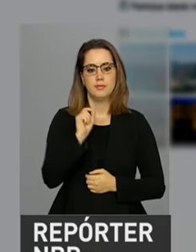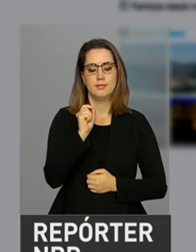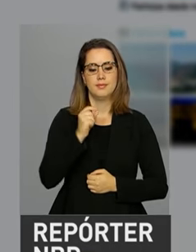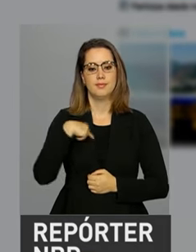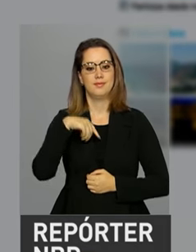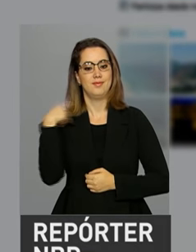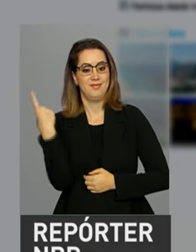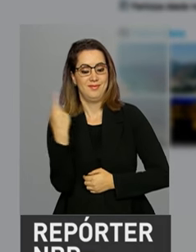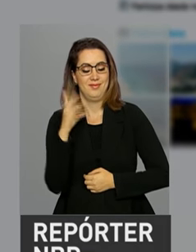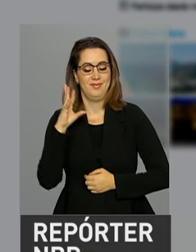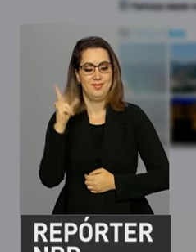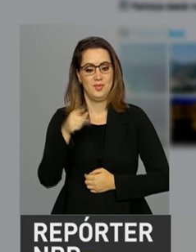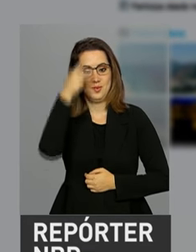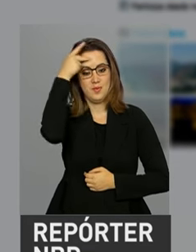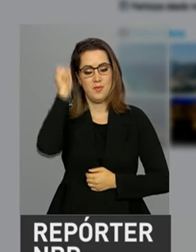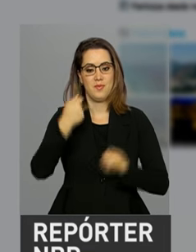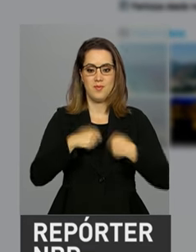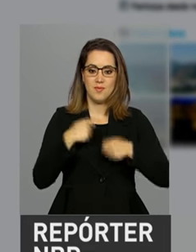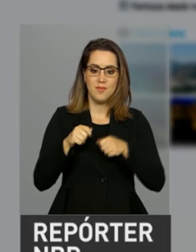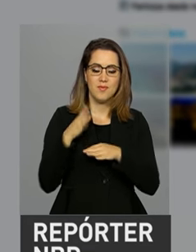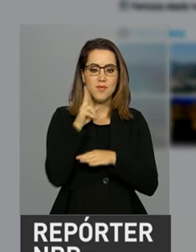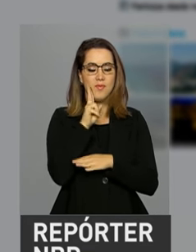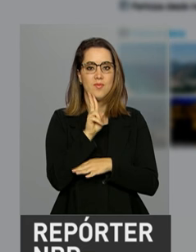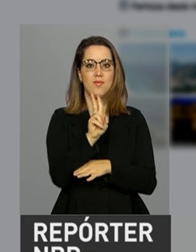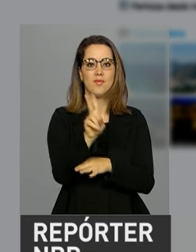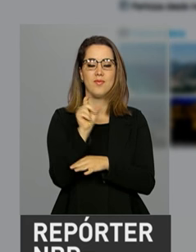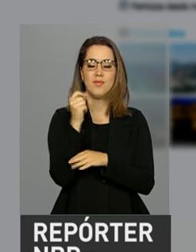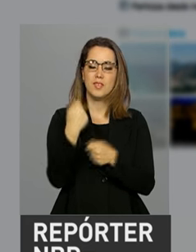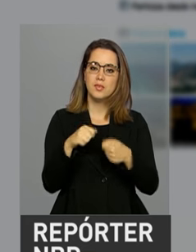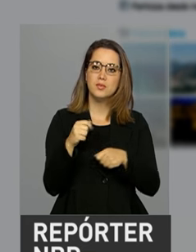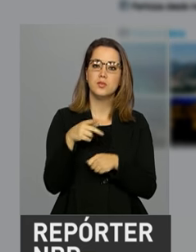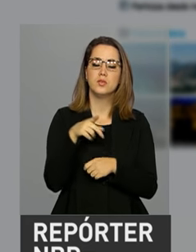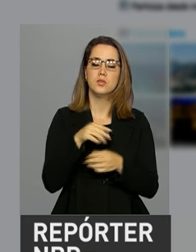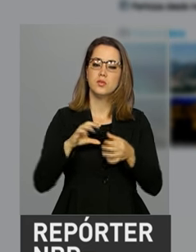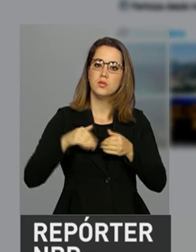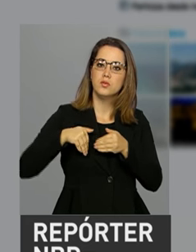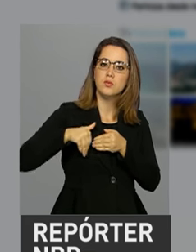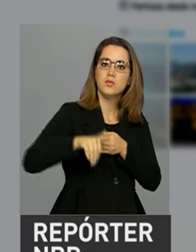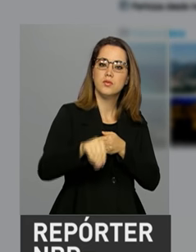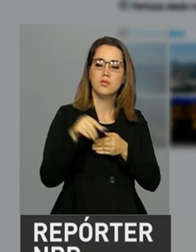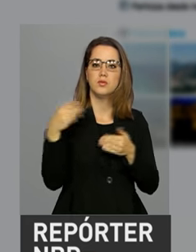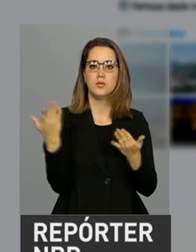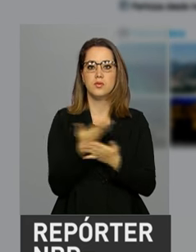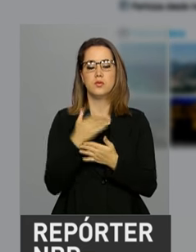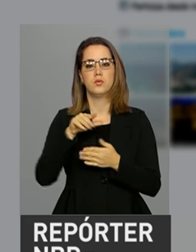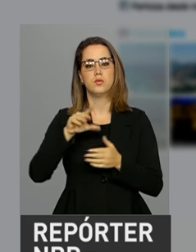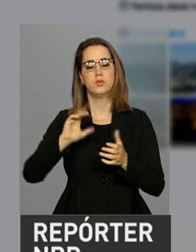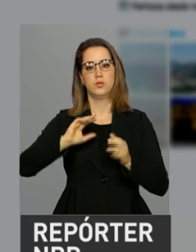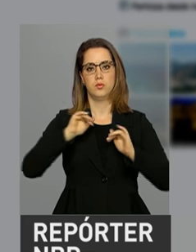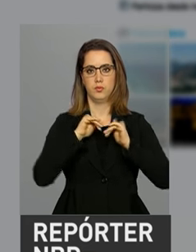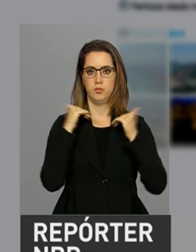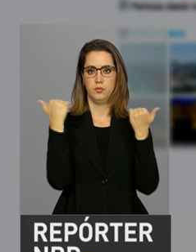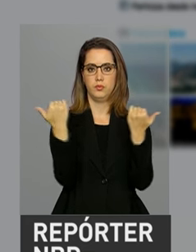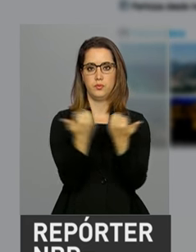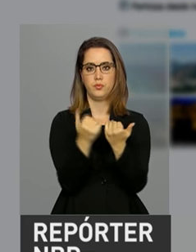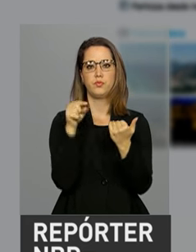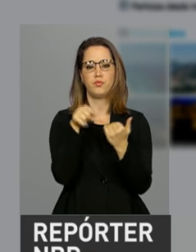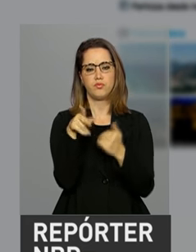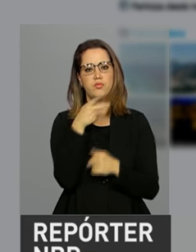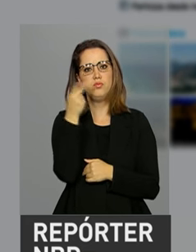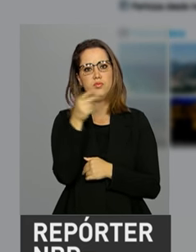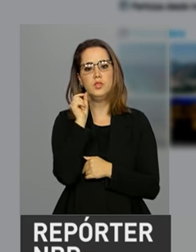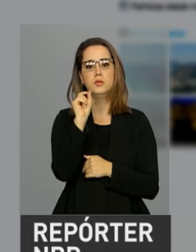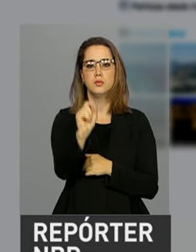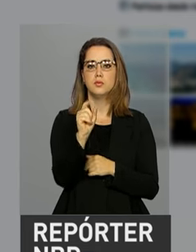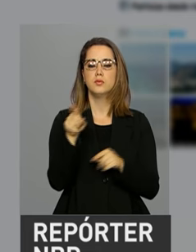acompanhar a abertura dos jogos olímpicos olímpicos que acontece hoje no Estádio do Maracanã Ele também disse que